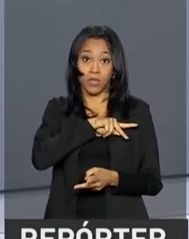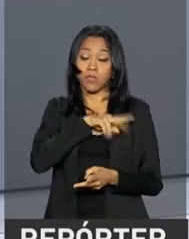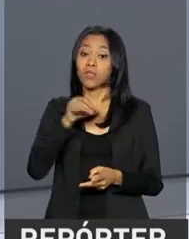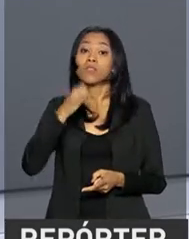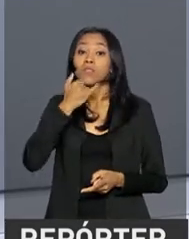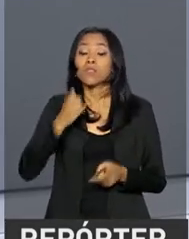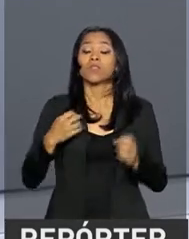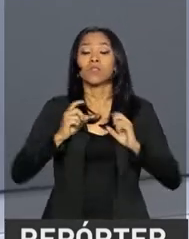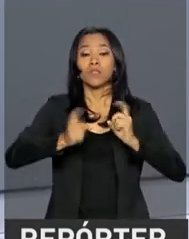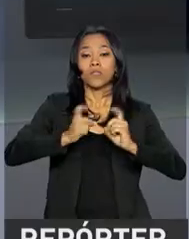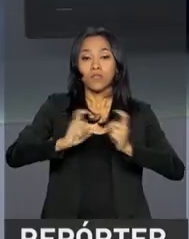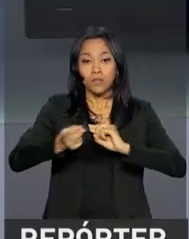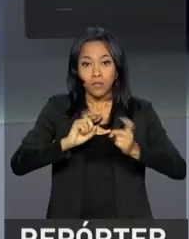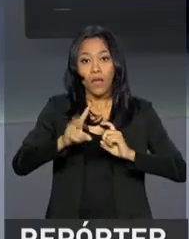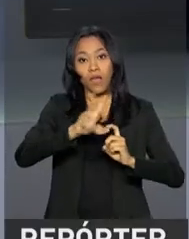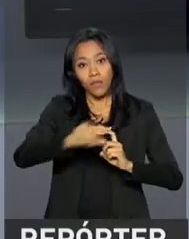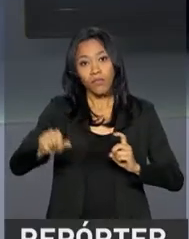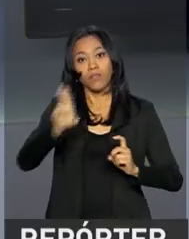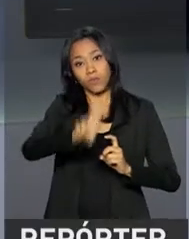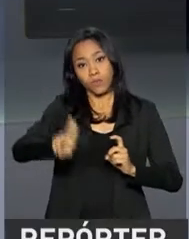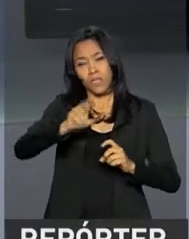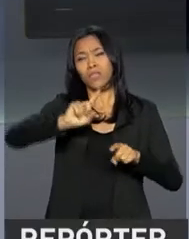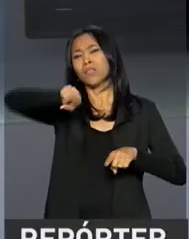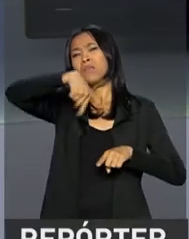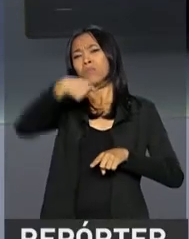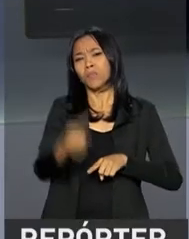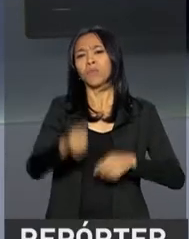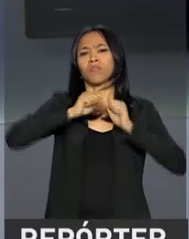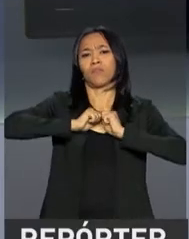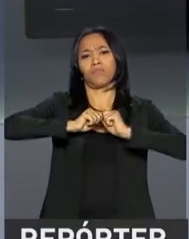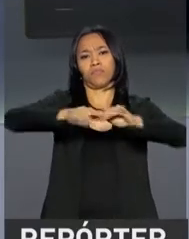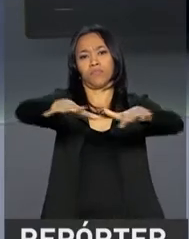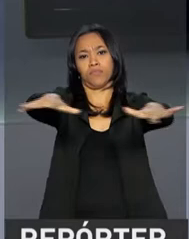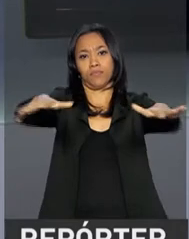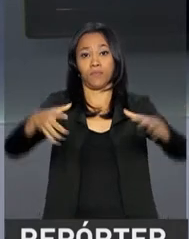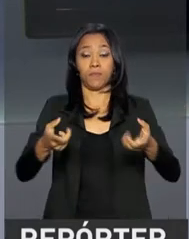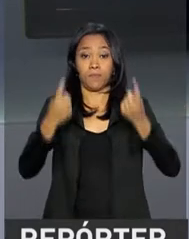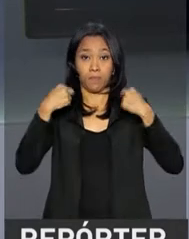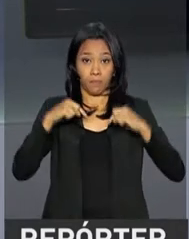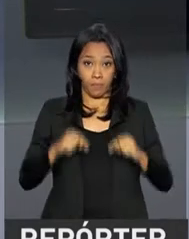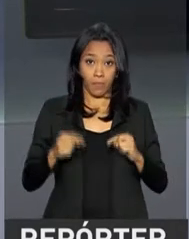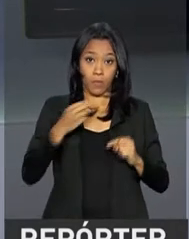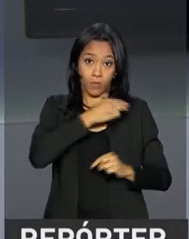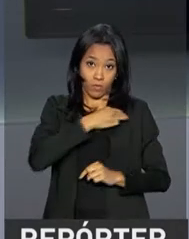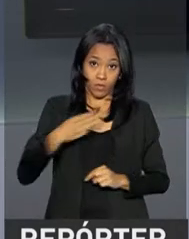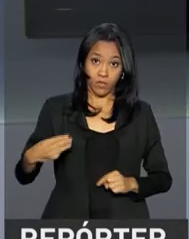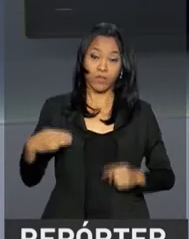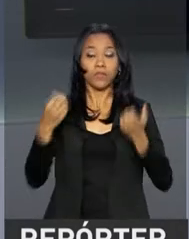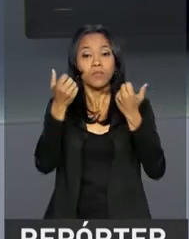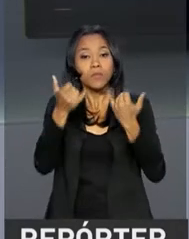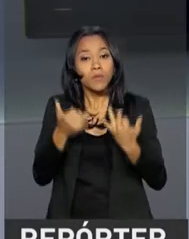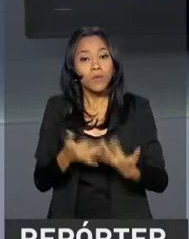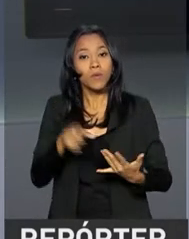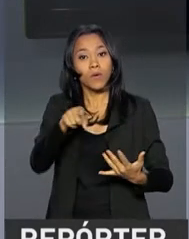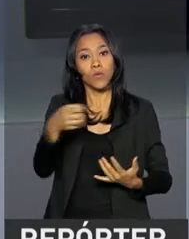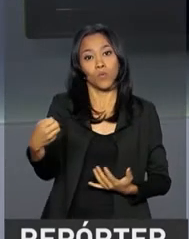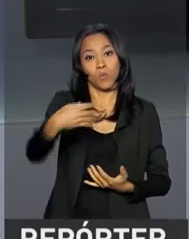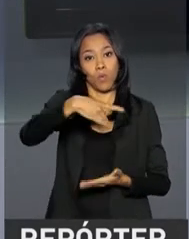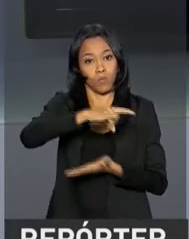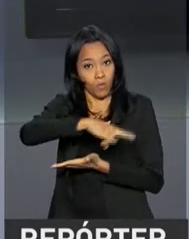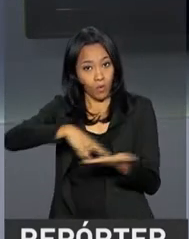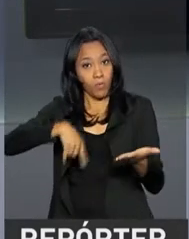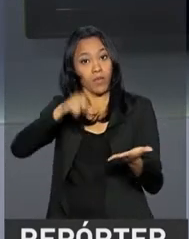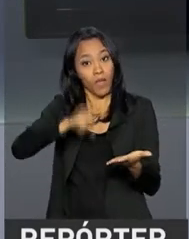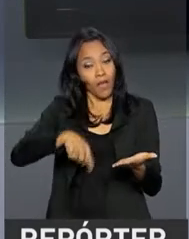toda a população o ministro do planejamento de oliveira explicou que o novo documento é uma solução tecnológica que vai gerar